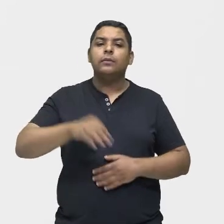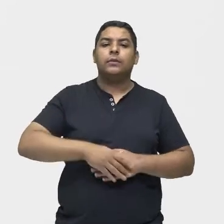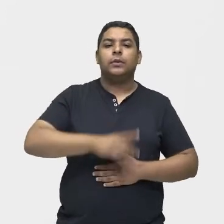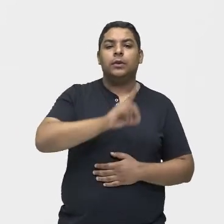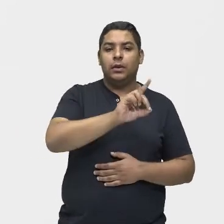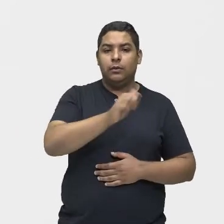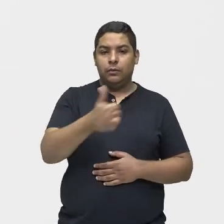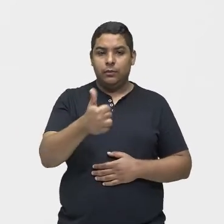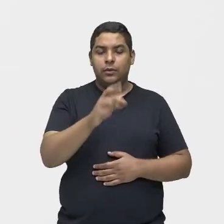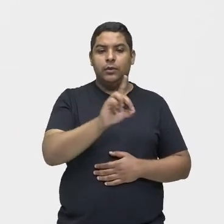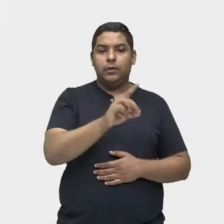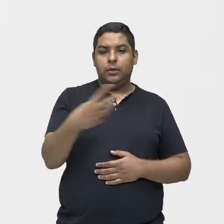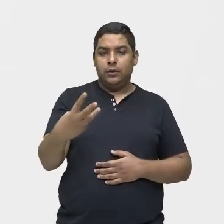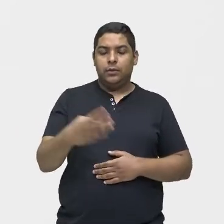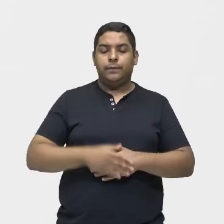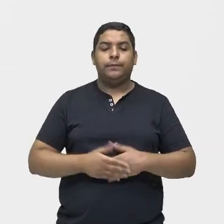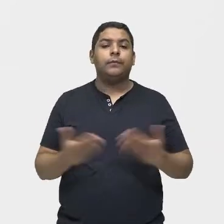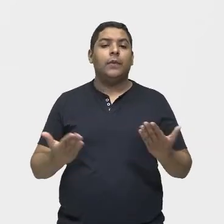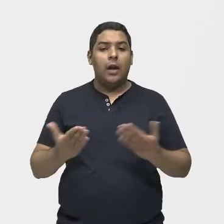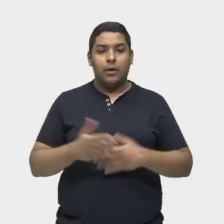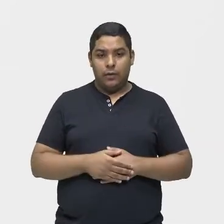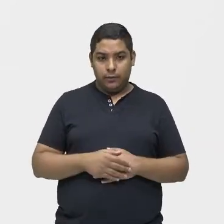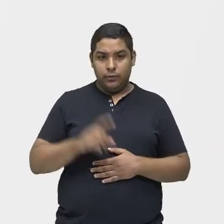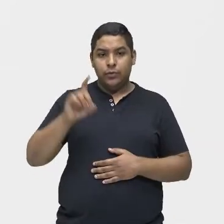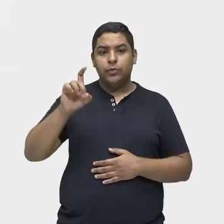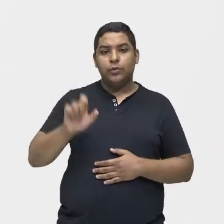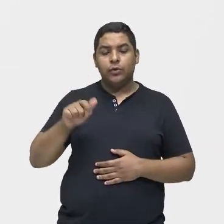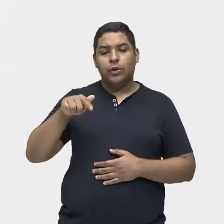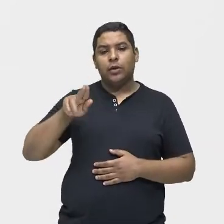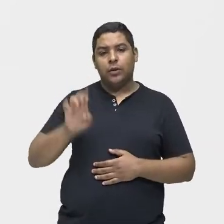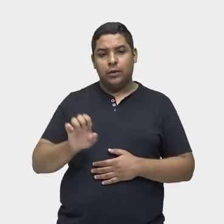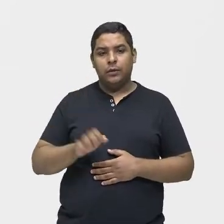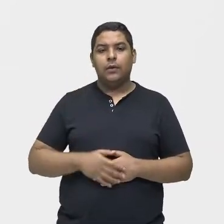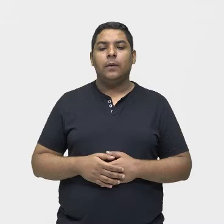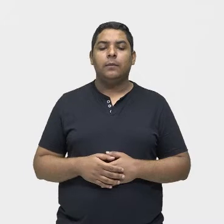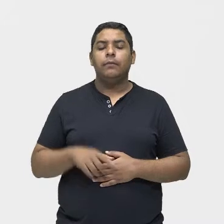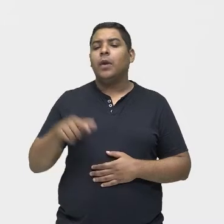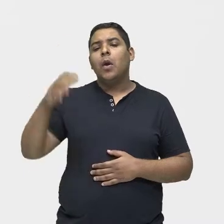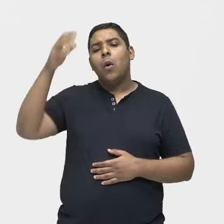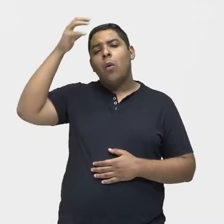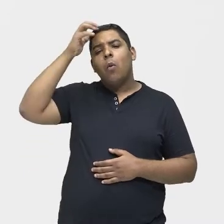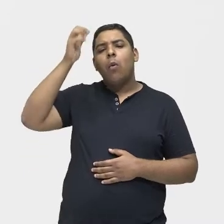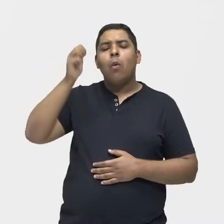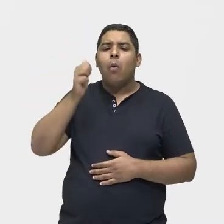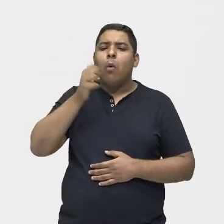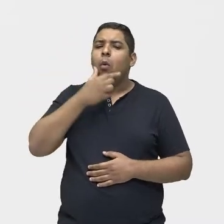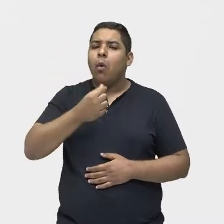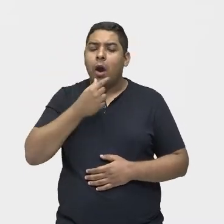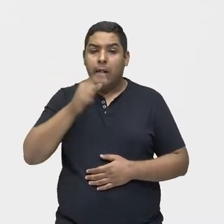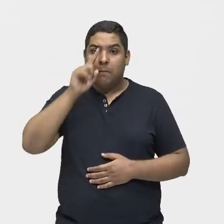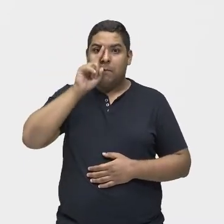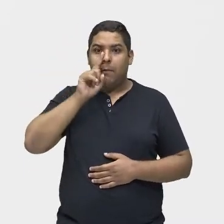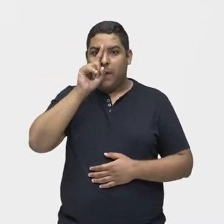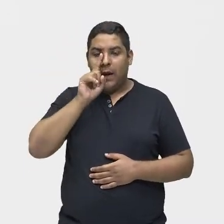C1, H6. É outra jogada especial aí que você pode ver que garante